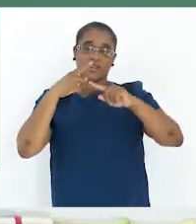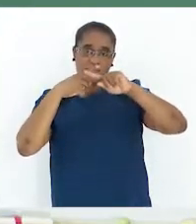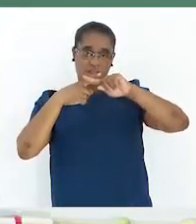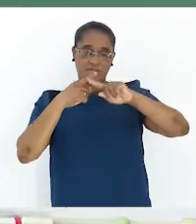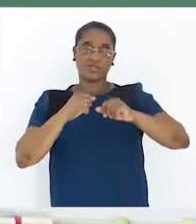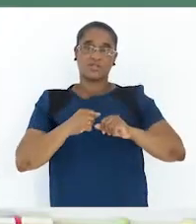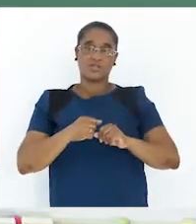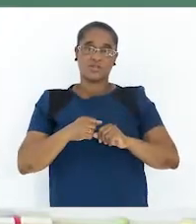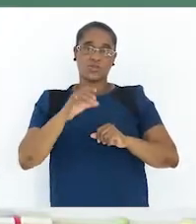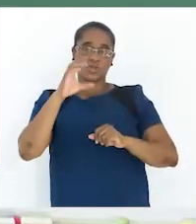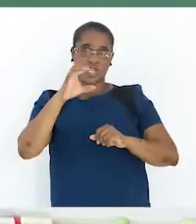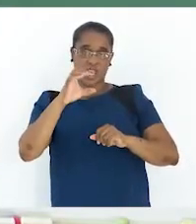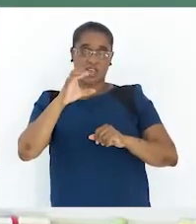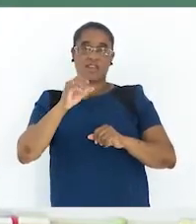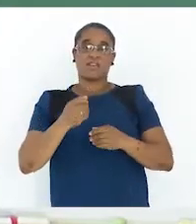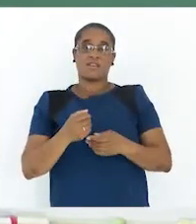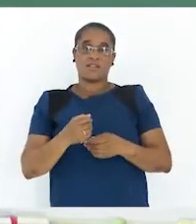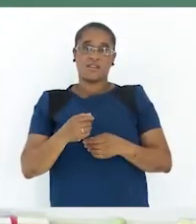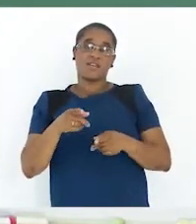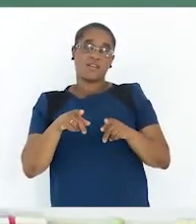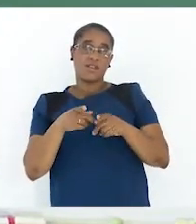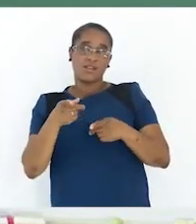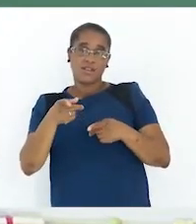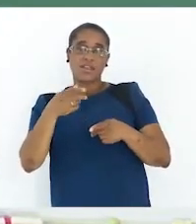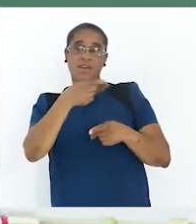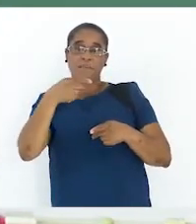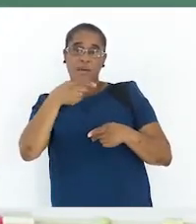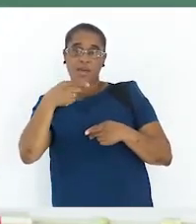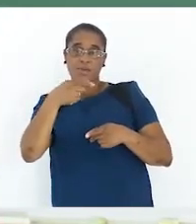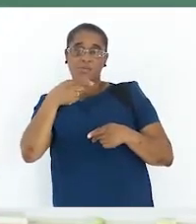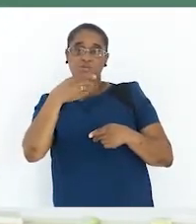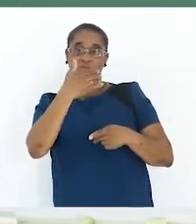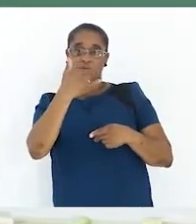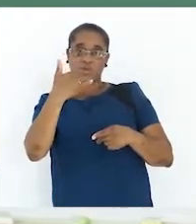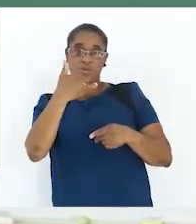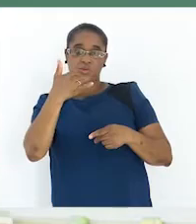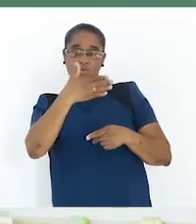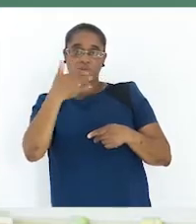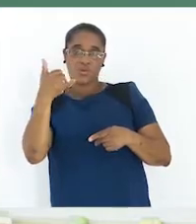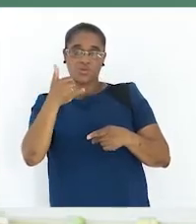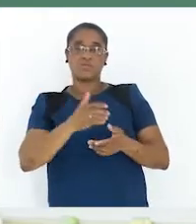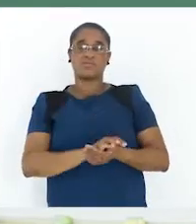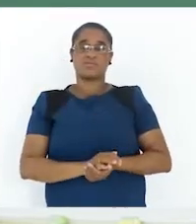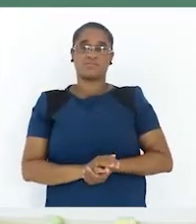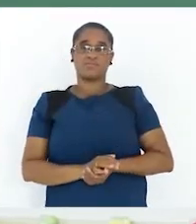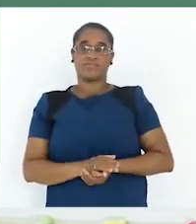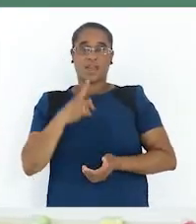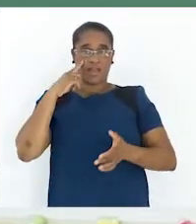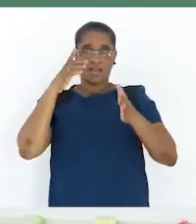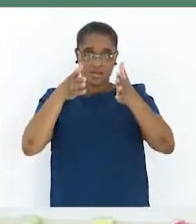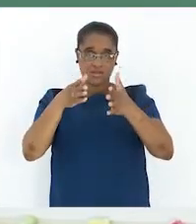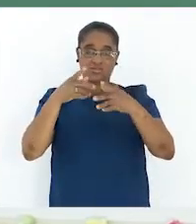vezes o C, que é menos 12. Atenção,